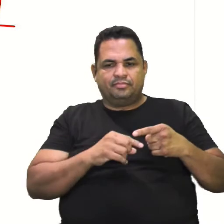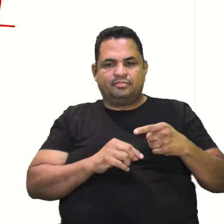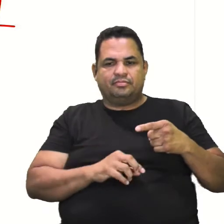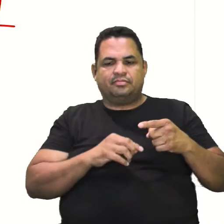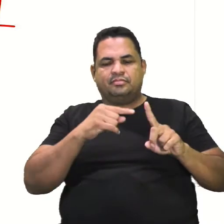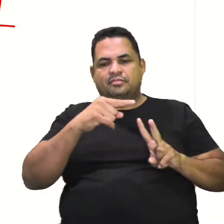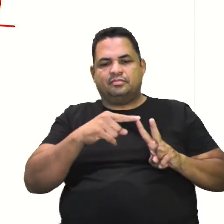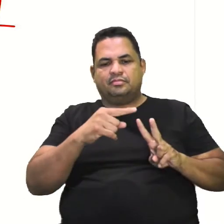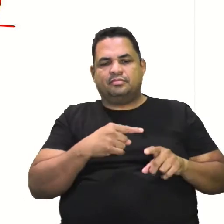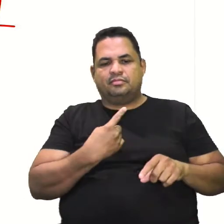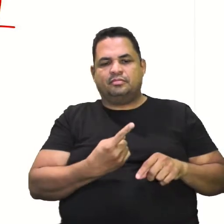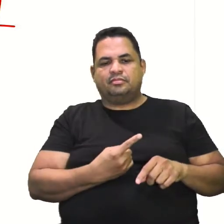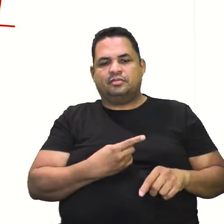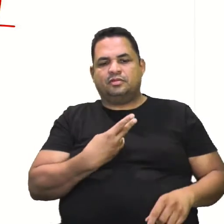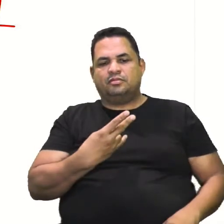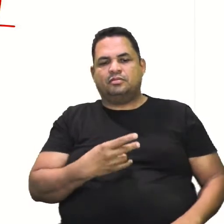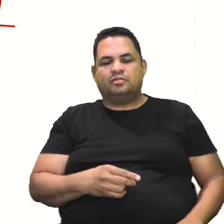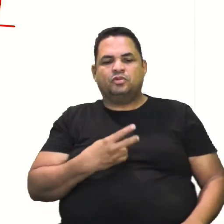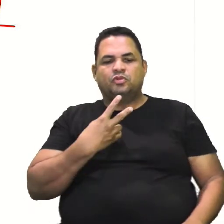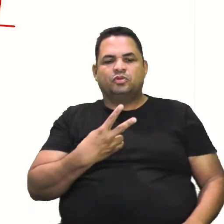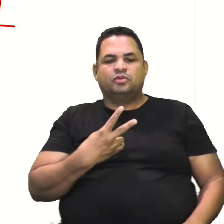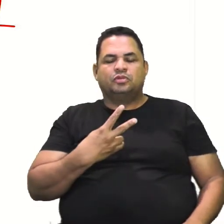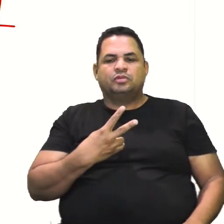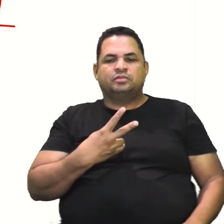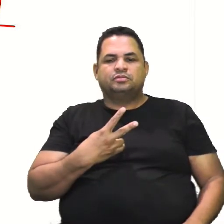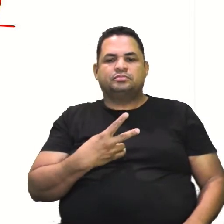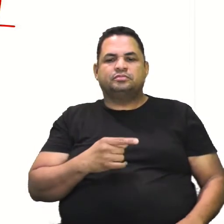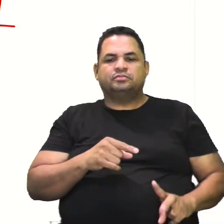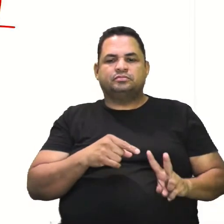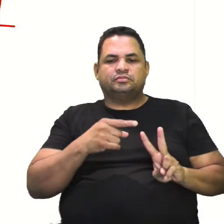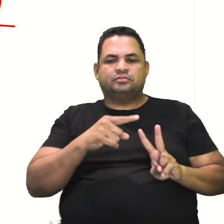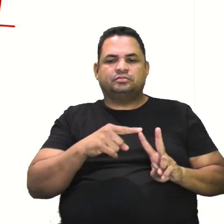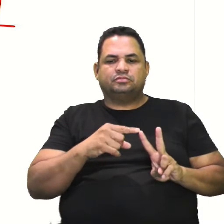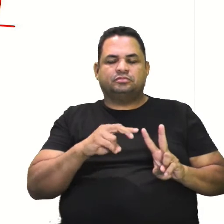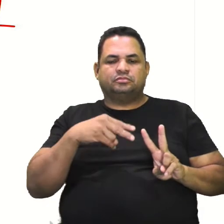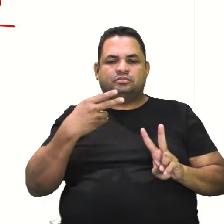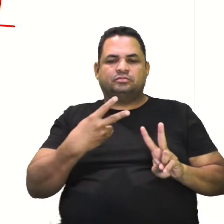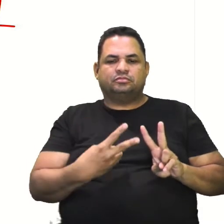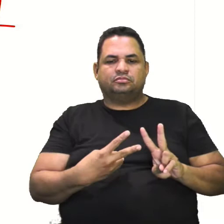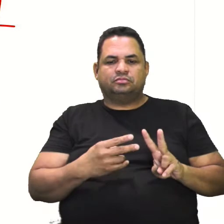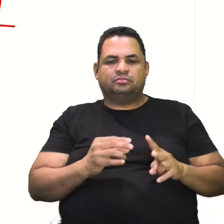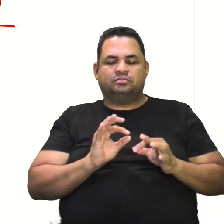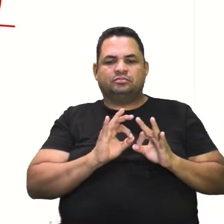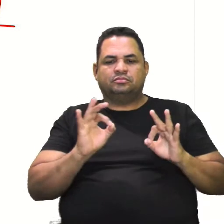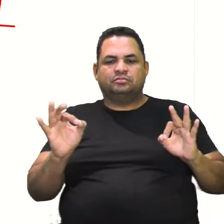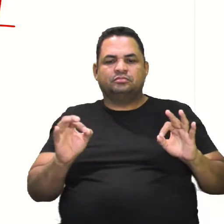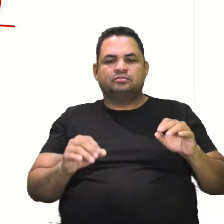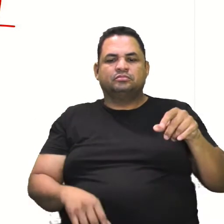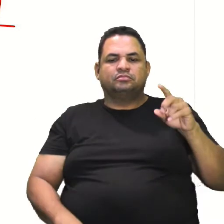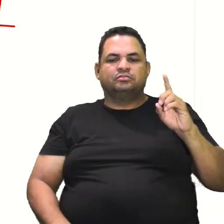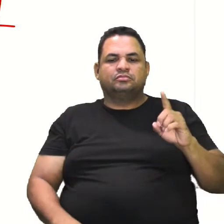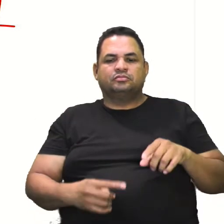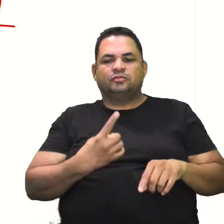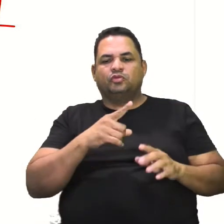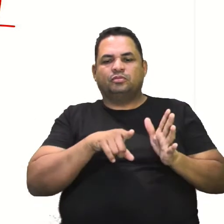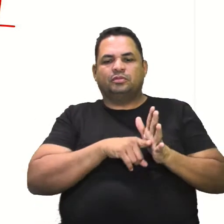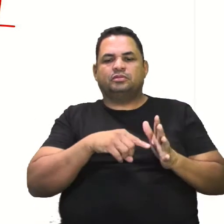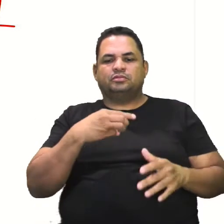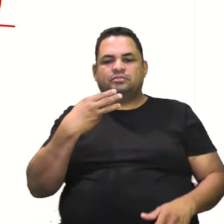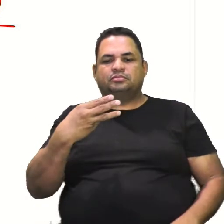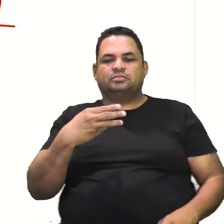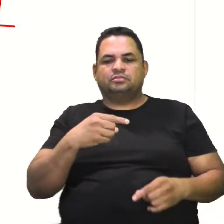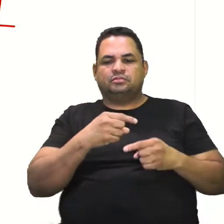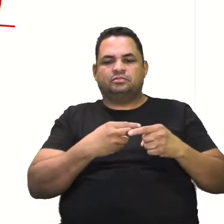a raiz de 1 ao quadrado mais 1 ao quadrado. 2. Então, raiz de 2. A distância vai ser menos 3 no